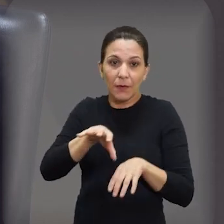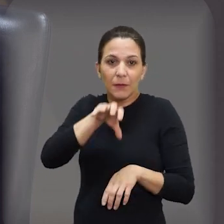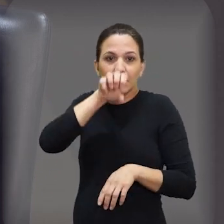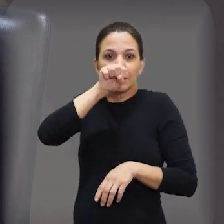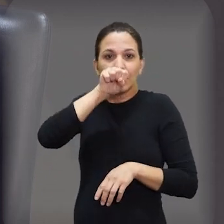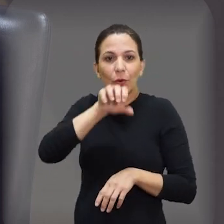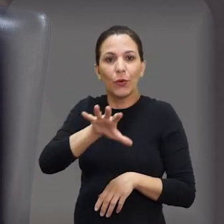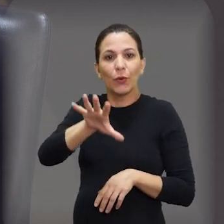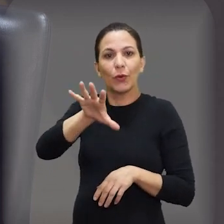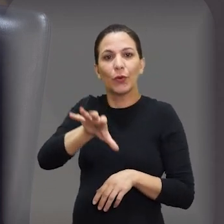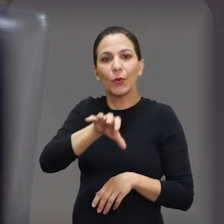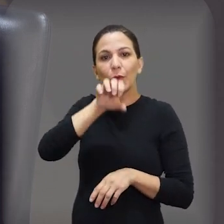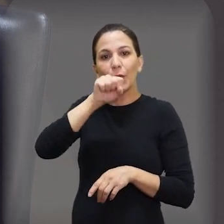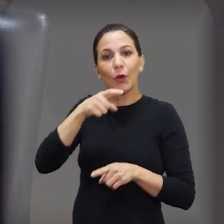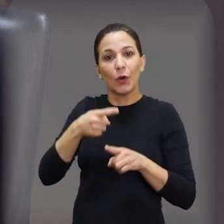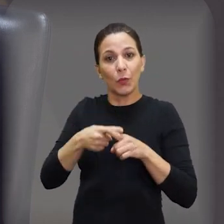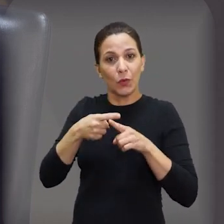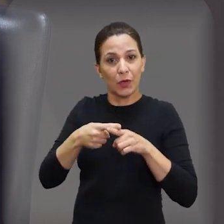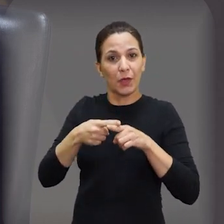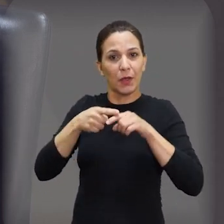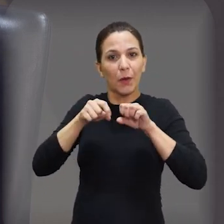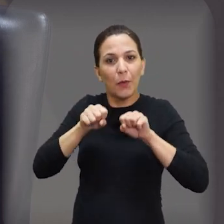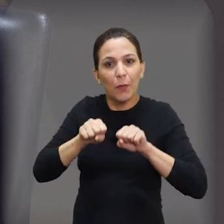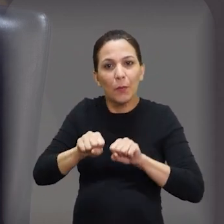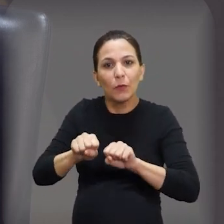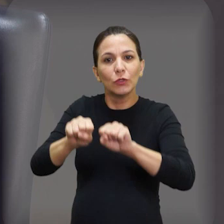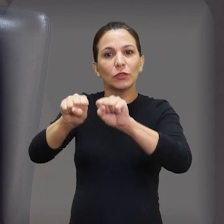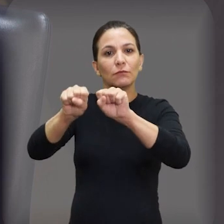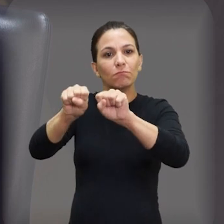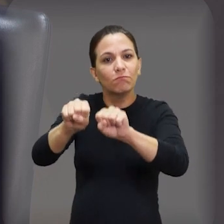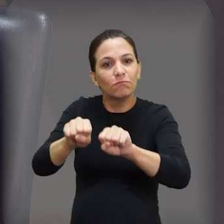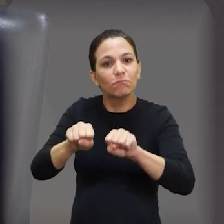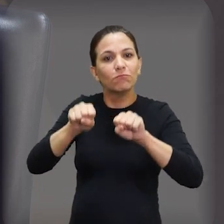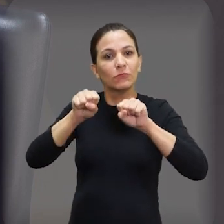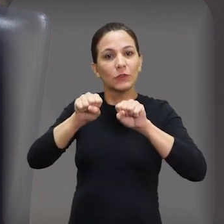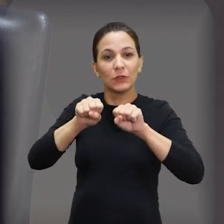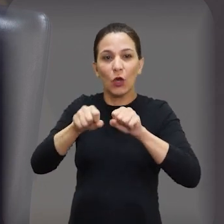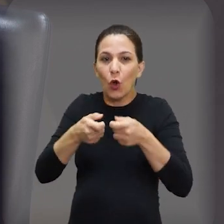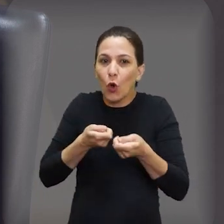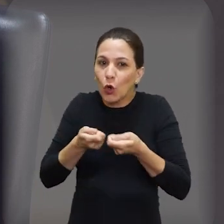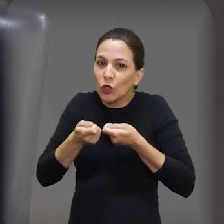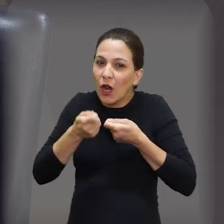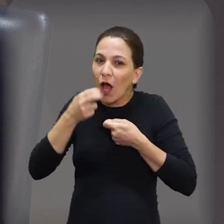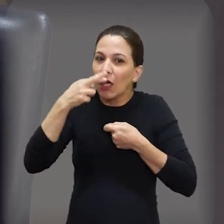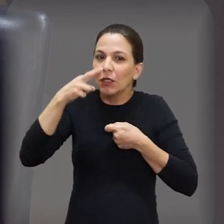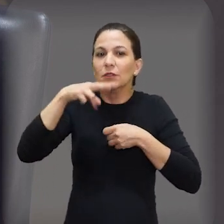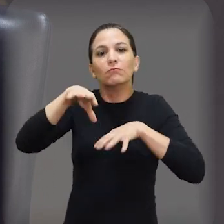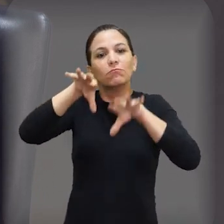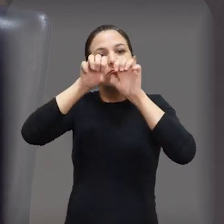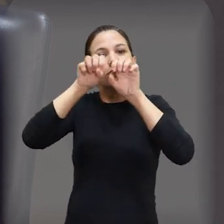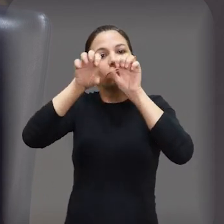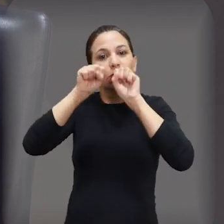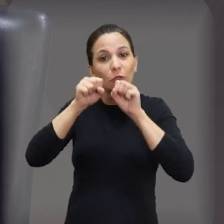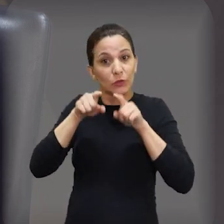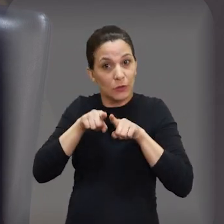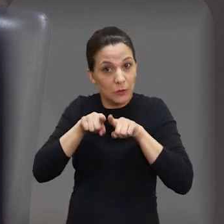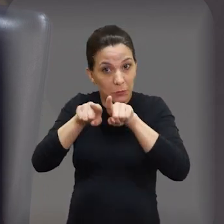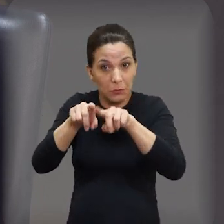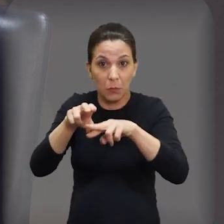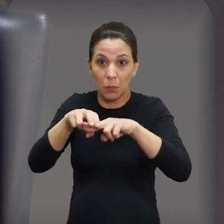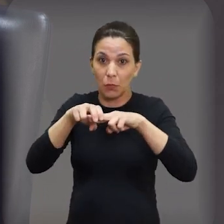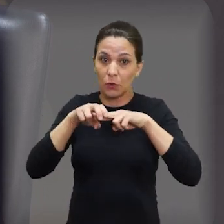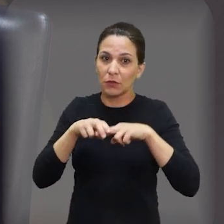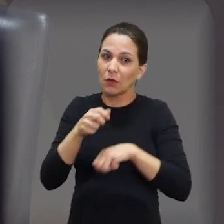respiração. Durante toda a execução de todos os movimentos, a respiração é feita de maneira conjunta,